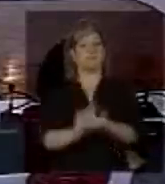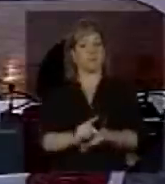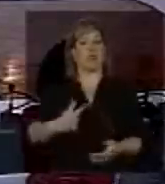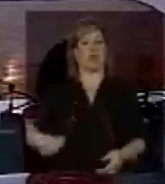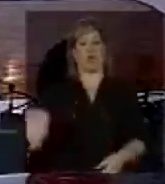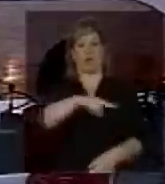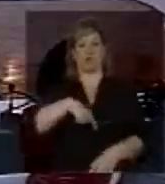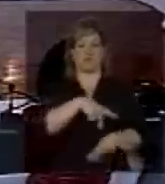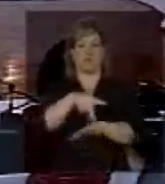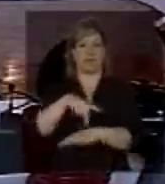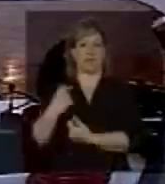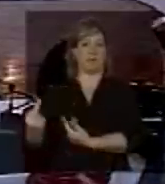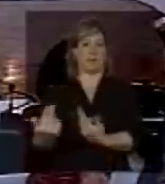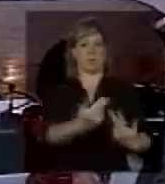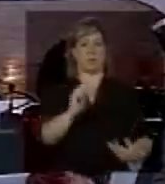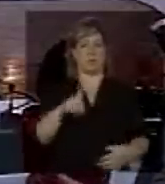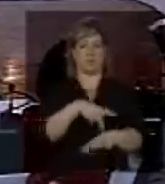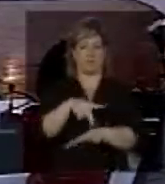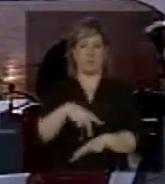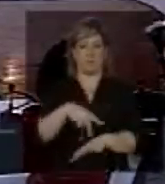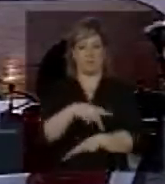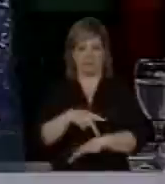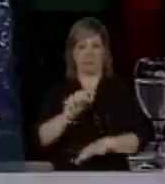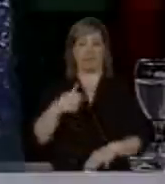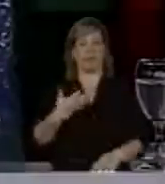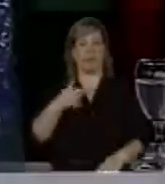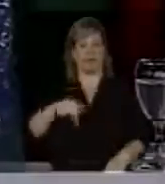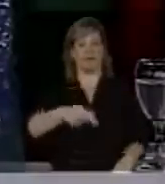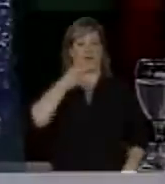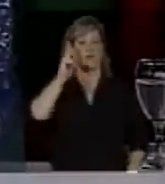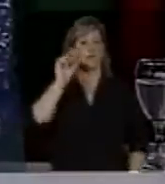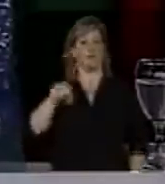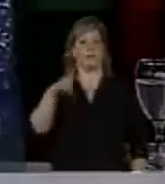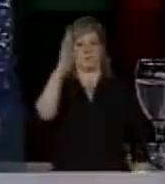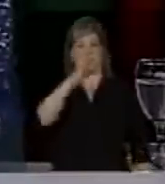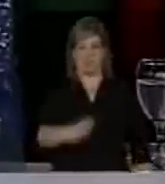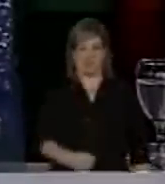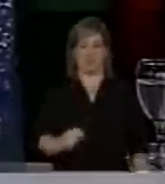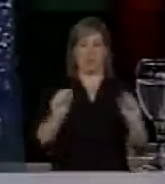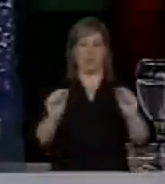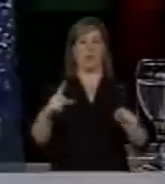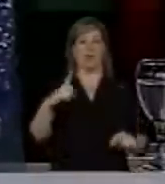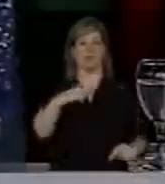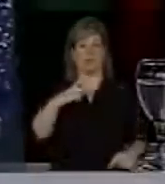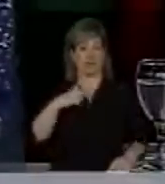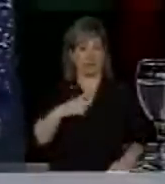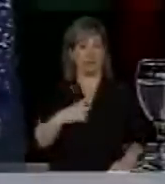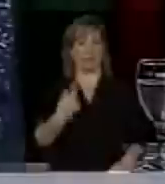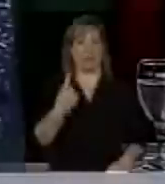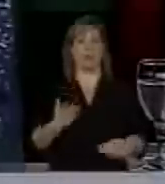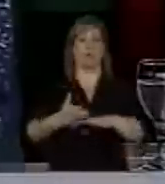países e eu aqui queria falar pelo Brasil que tem